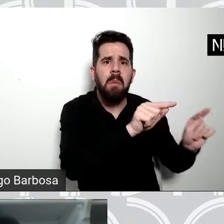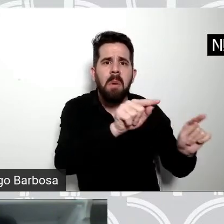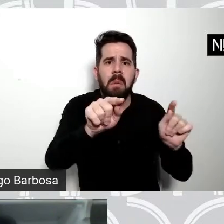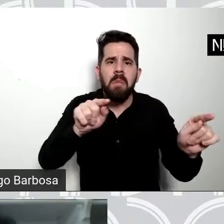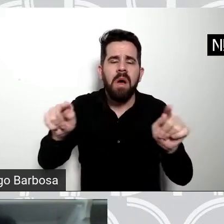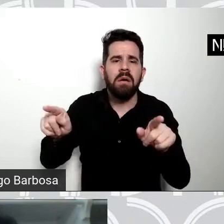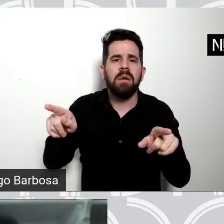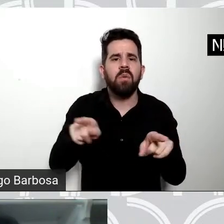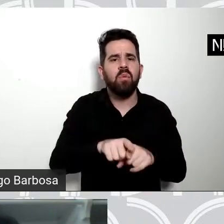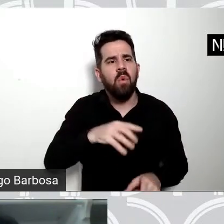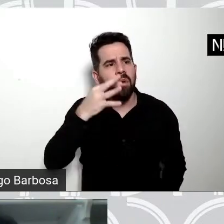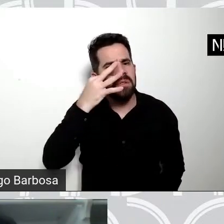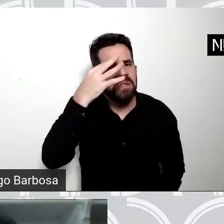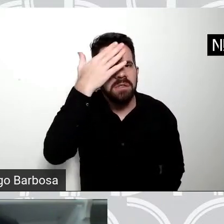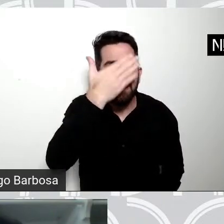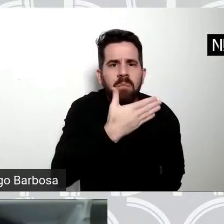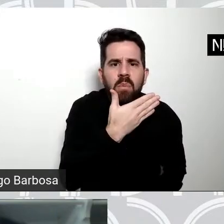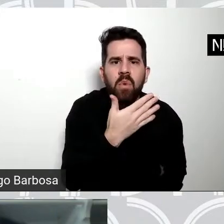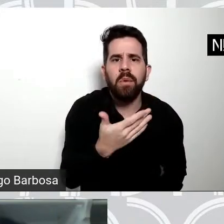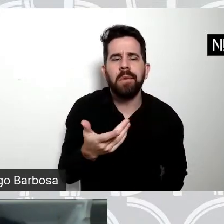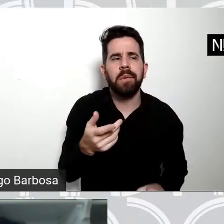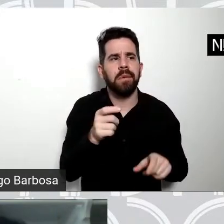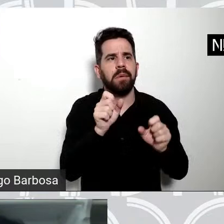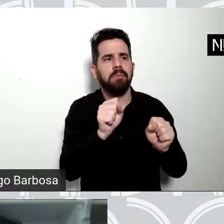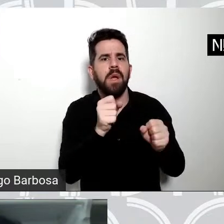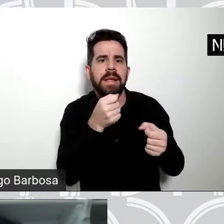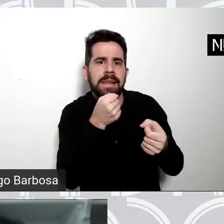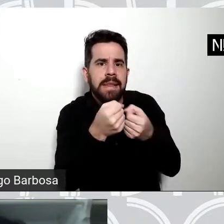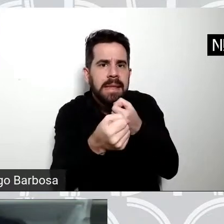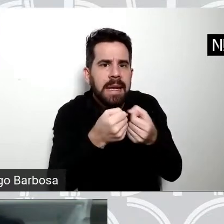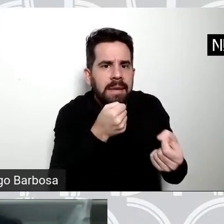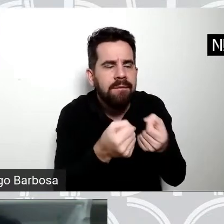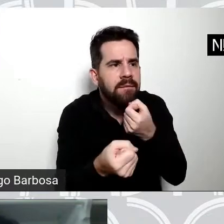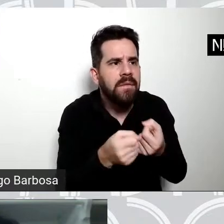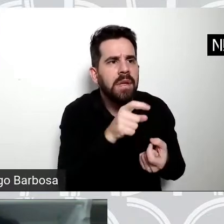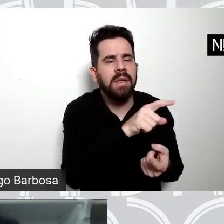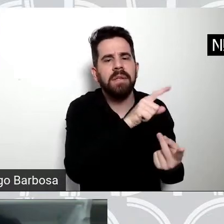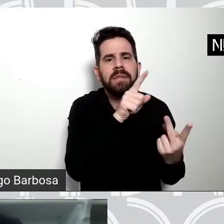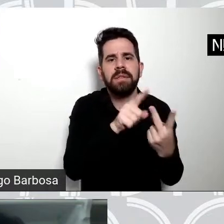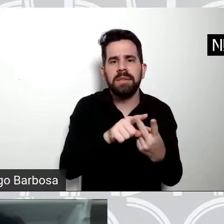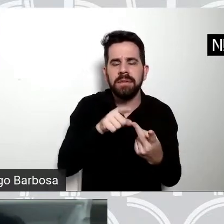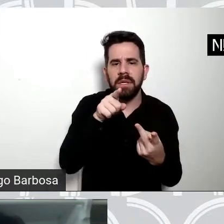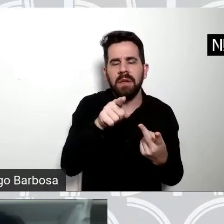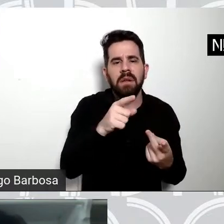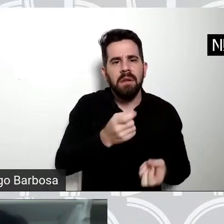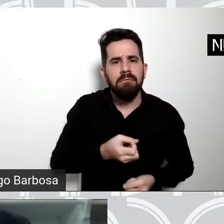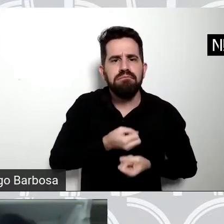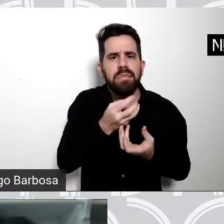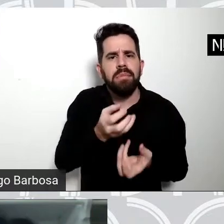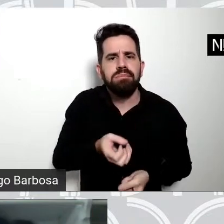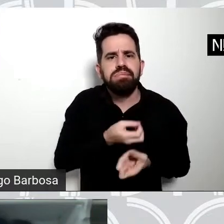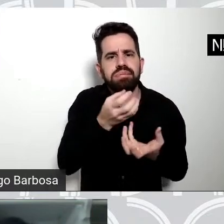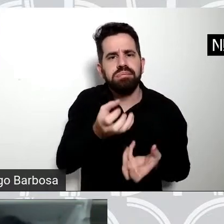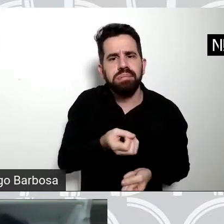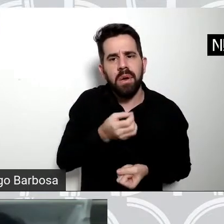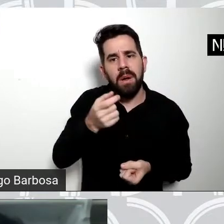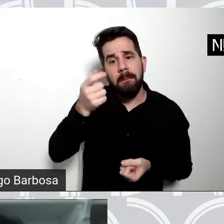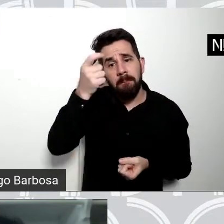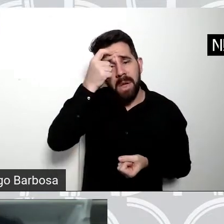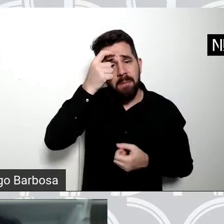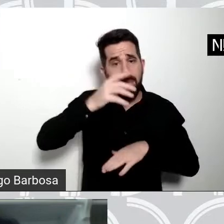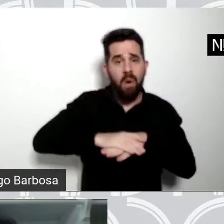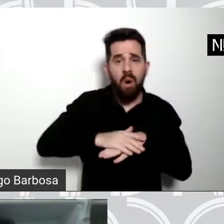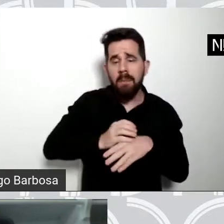testemunhos, são as entrevistas, são as memórias, os relatos memorialísticos, todas essas escritas de